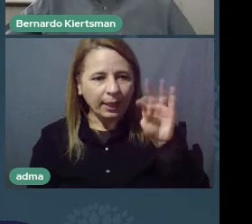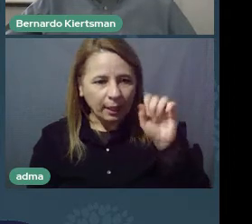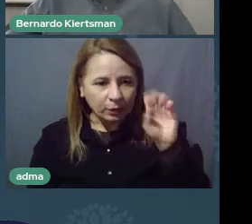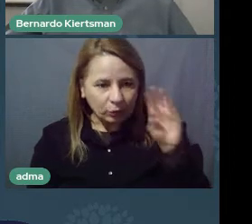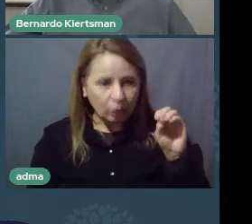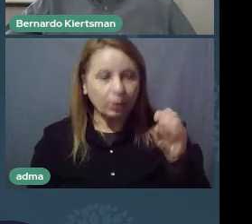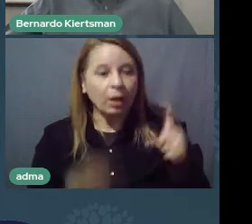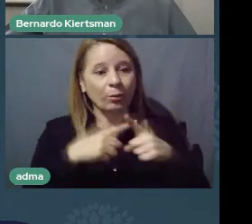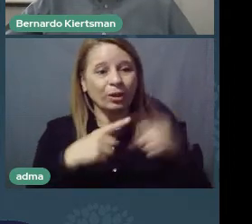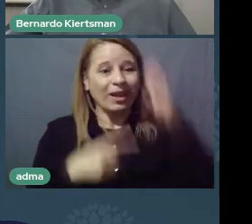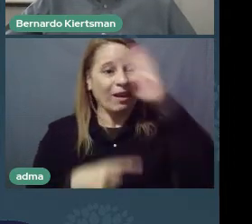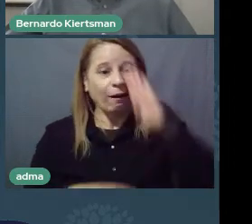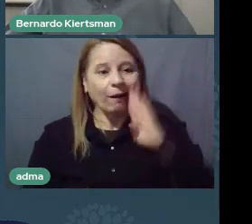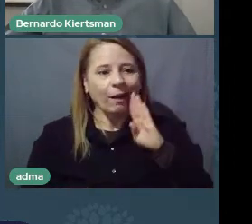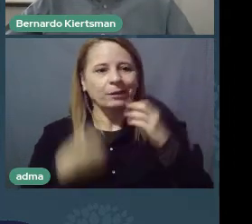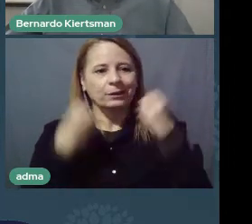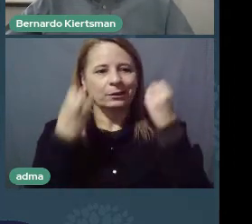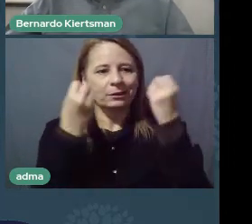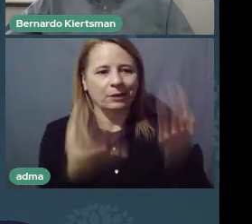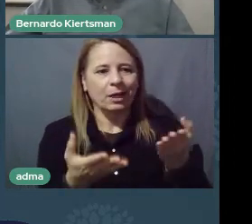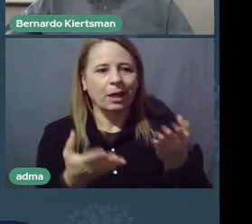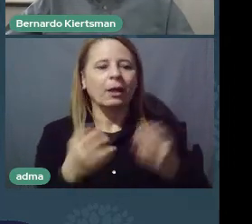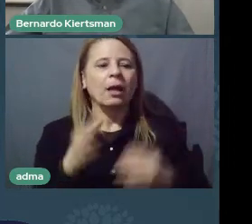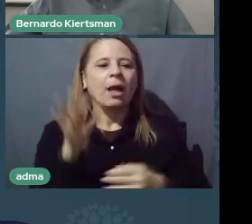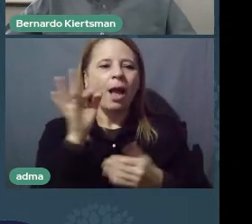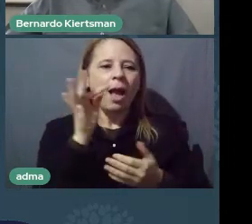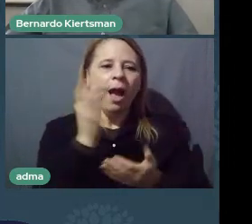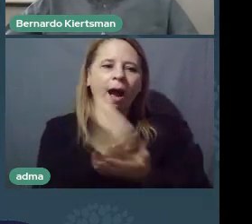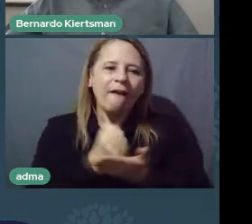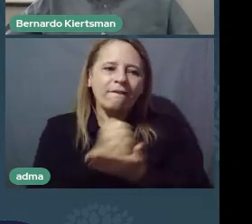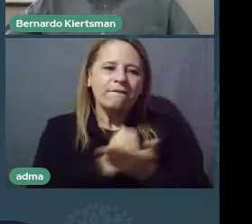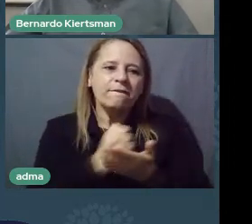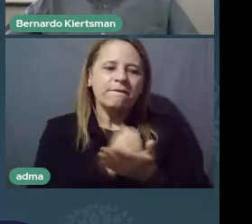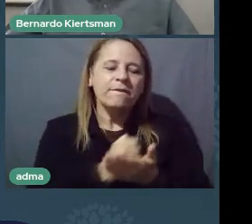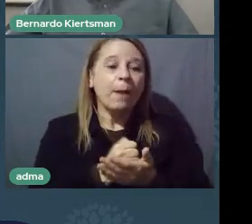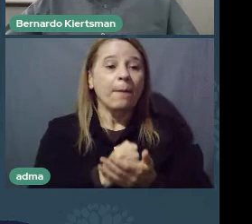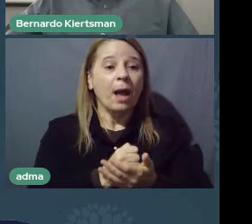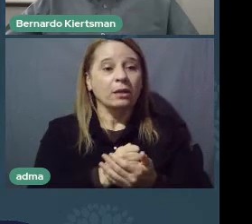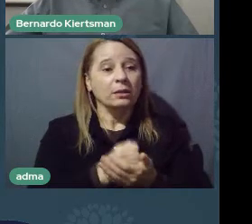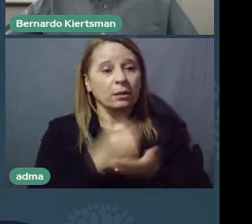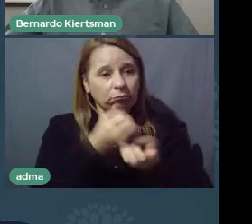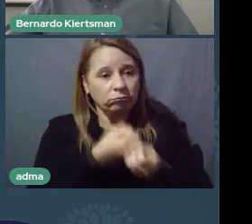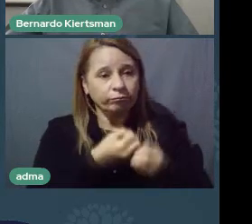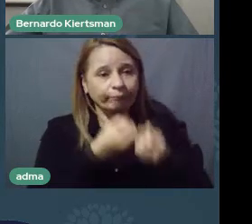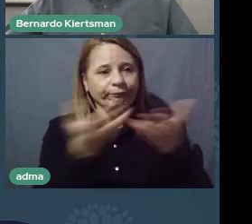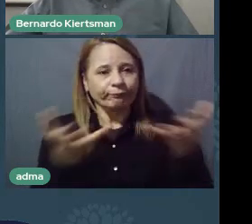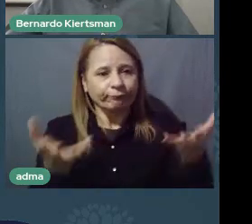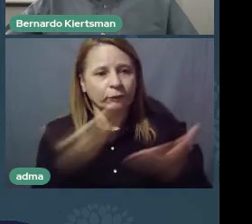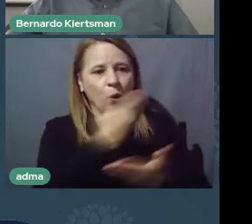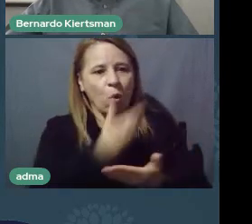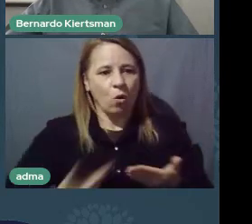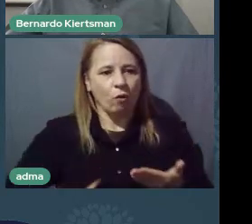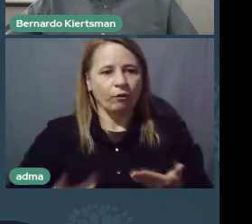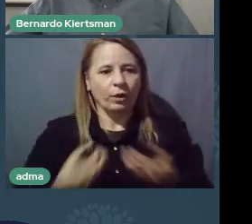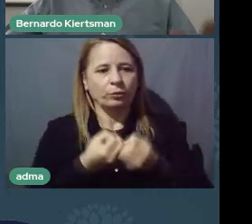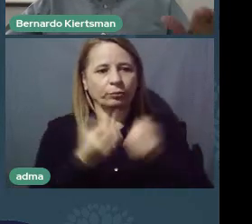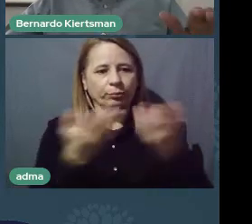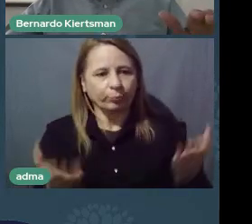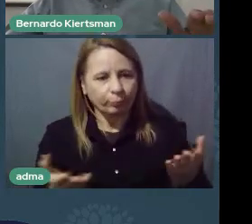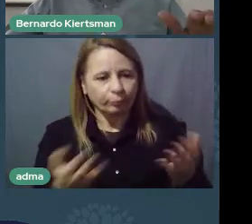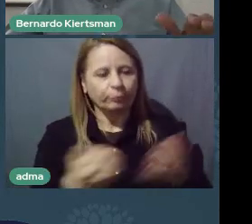fornecidas gratuitamente pela farmácia popular e pelo medicamento de alto custo.